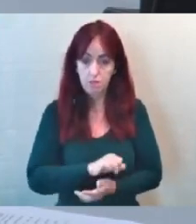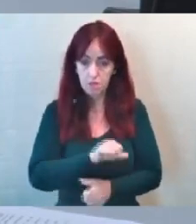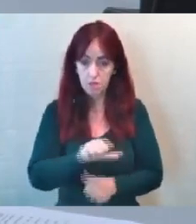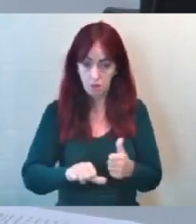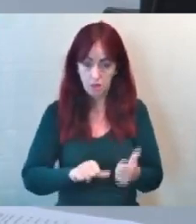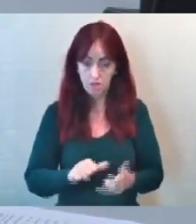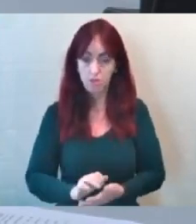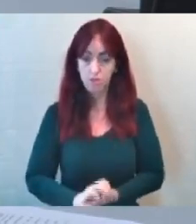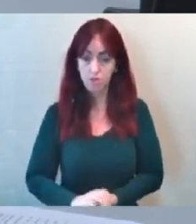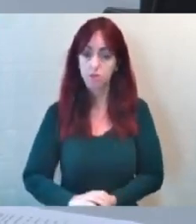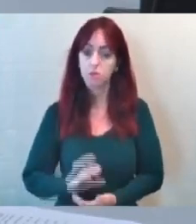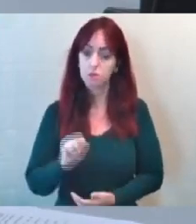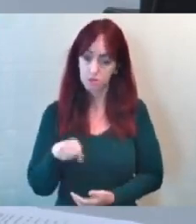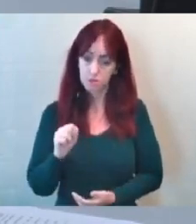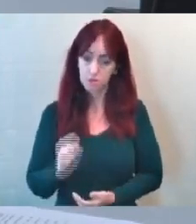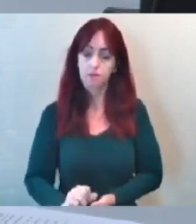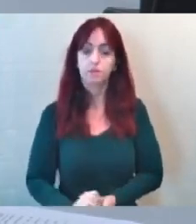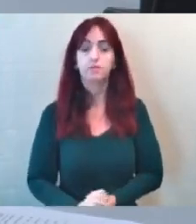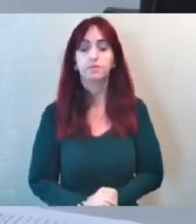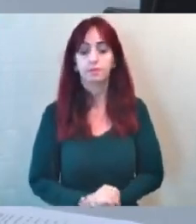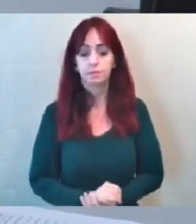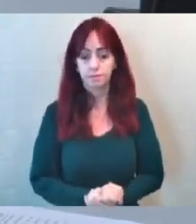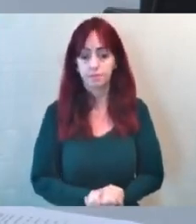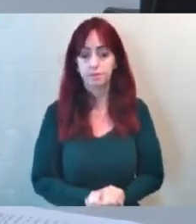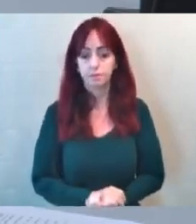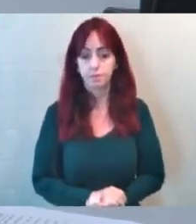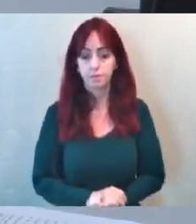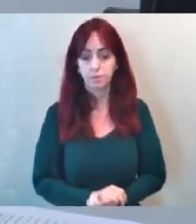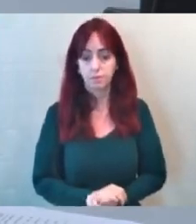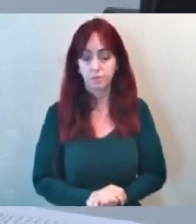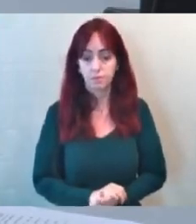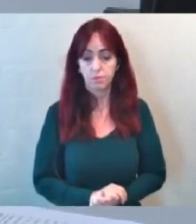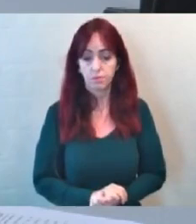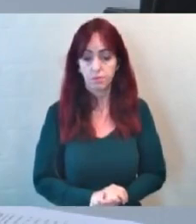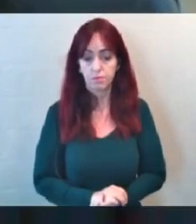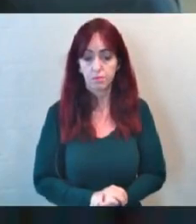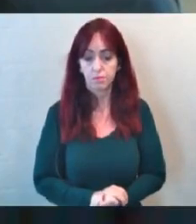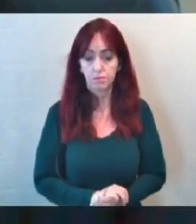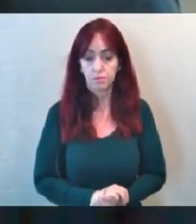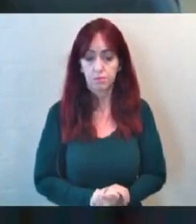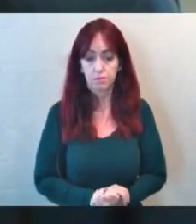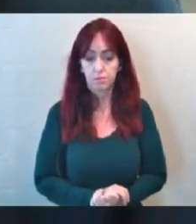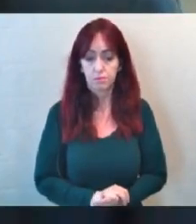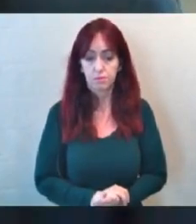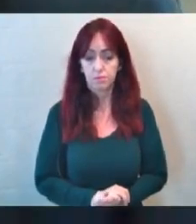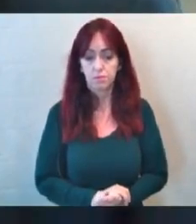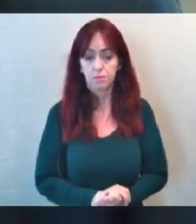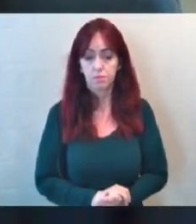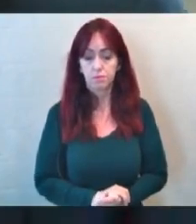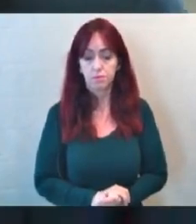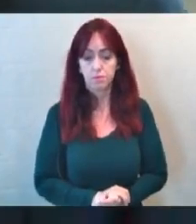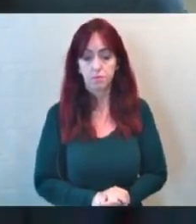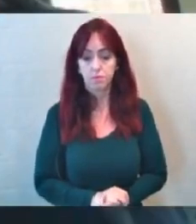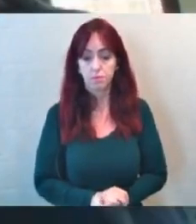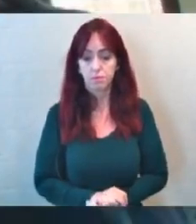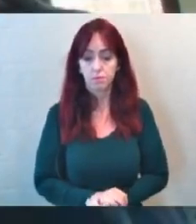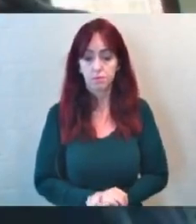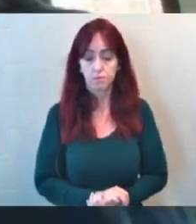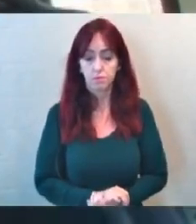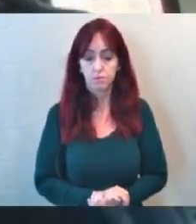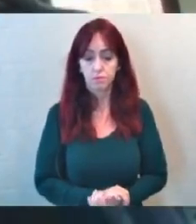Mas o suplementar não funciona assim. No caso dele, é um valor em dinheiro que eles devolvem mensalmente. Sim.